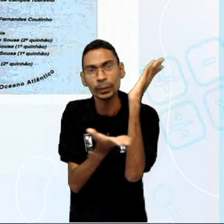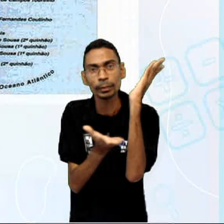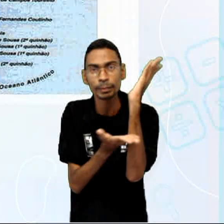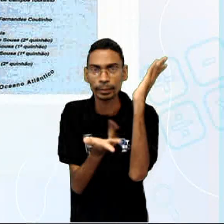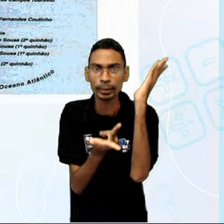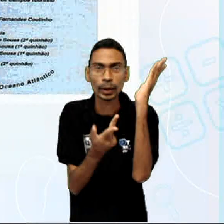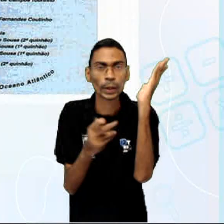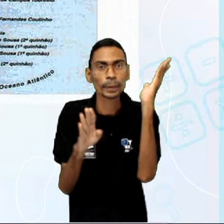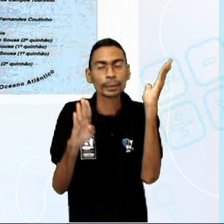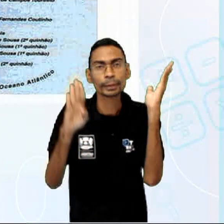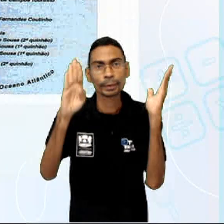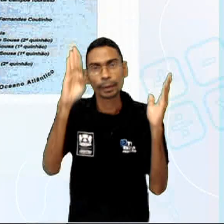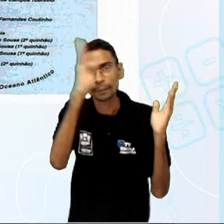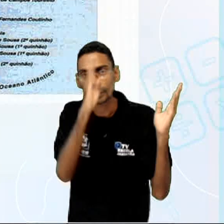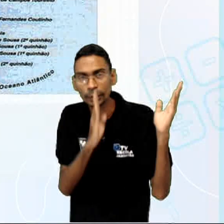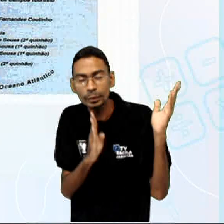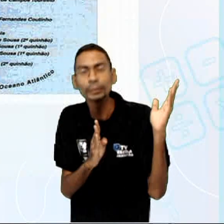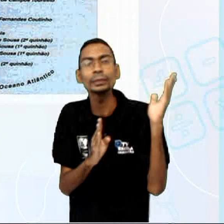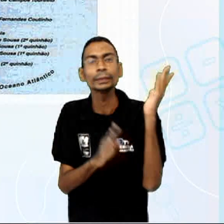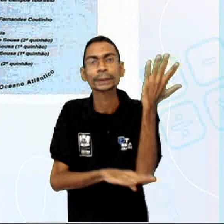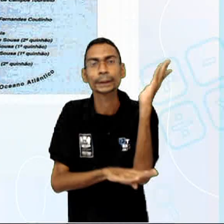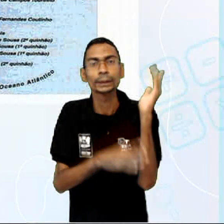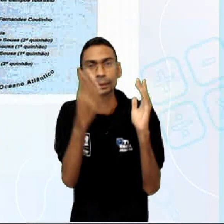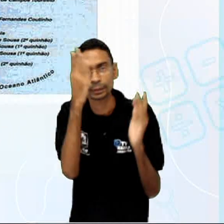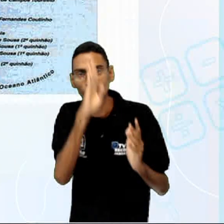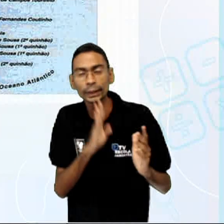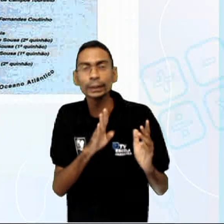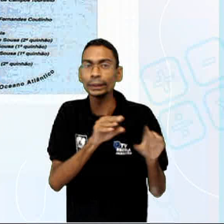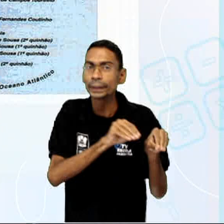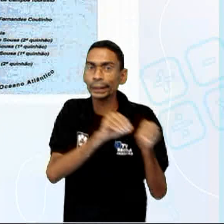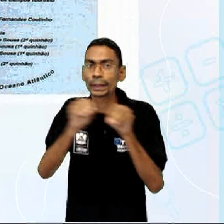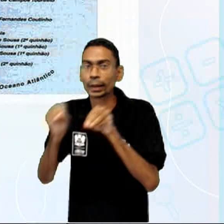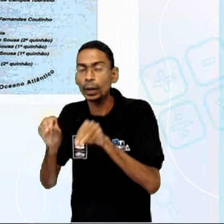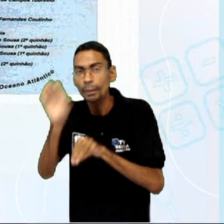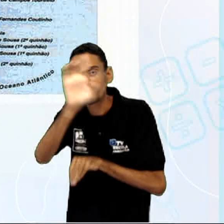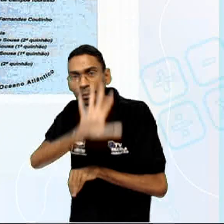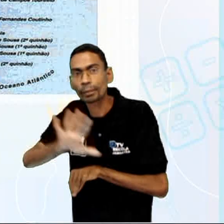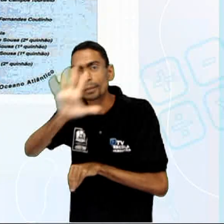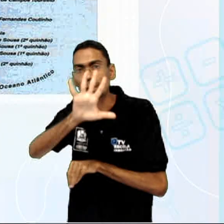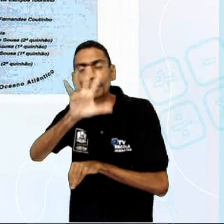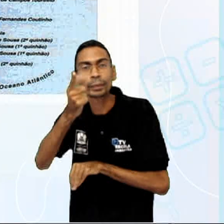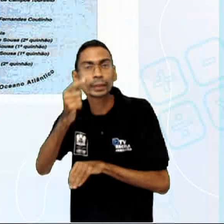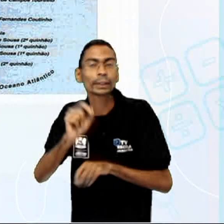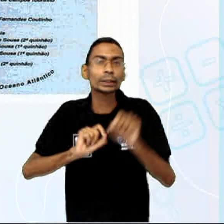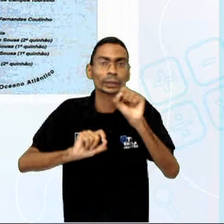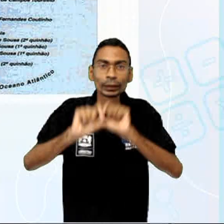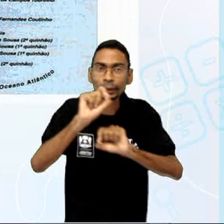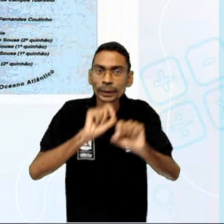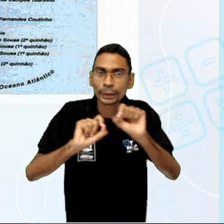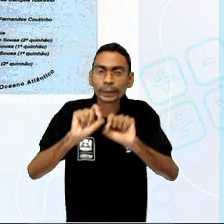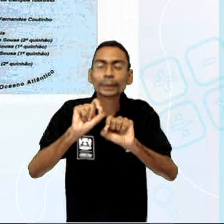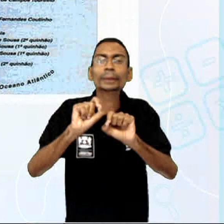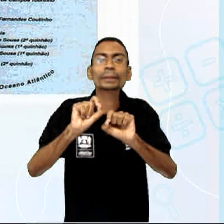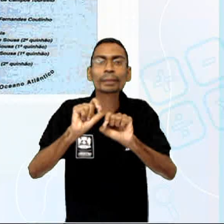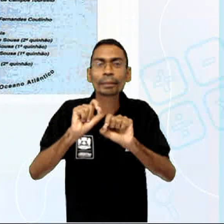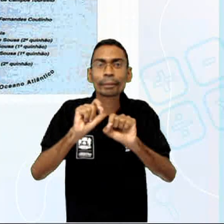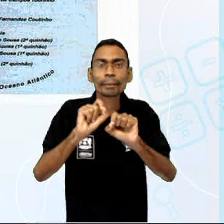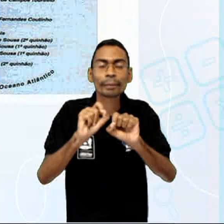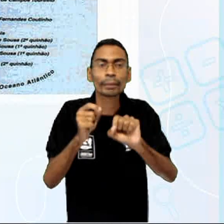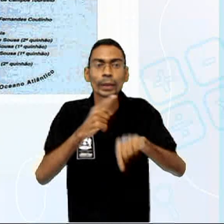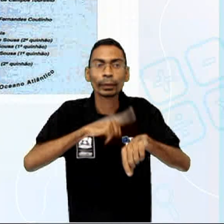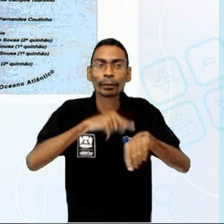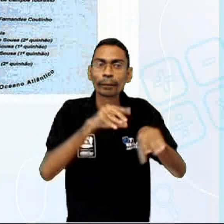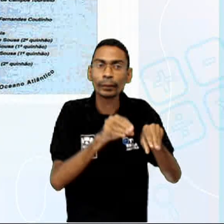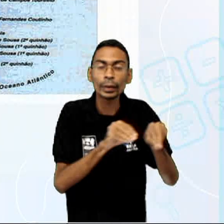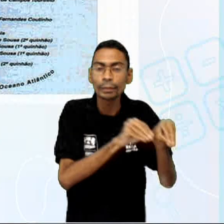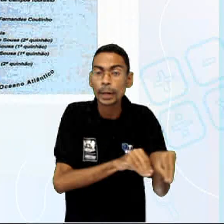o pau-brasil e levar para a Europa. Então, estavam um tempo aqui, depois iam para outro